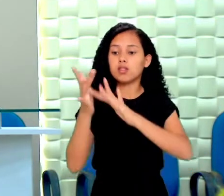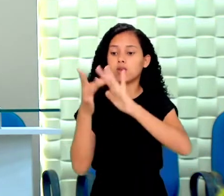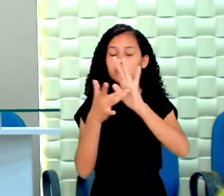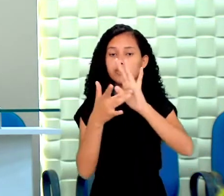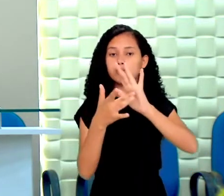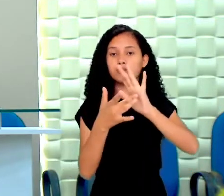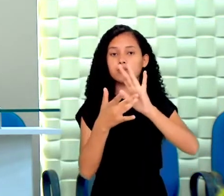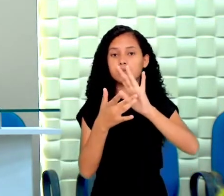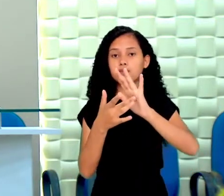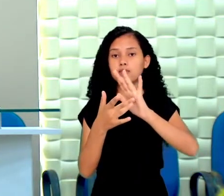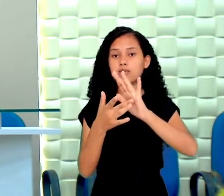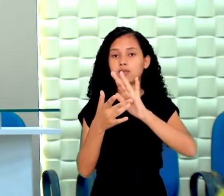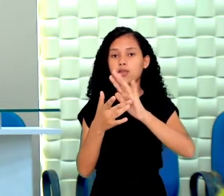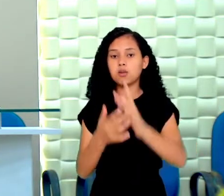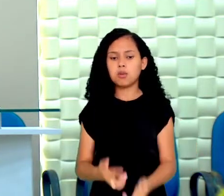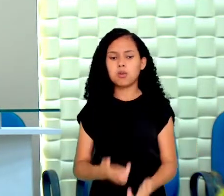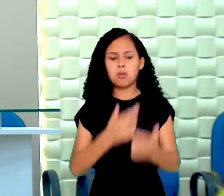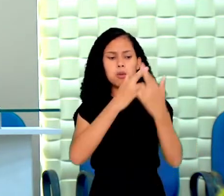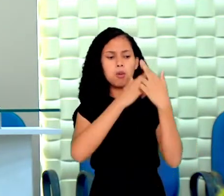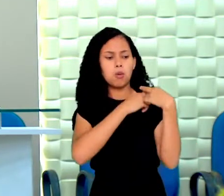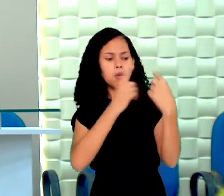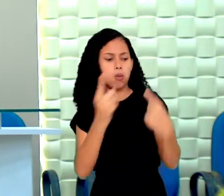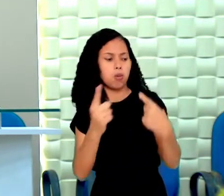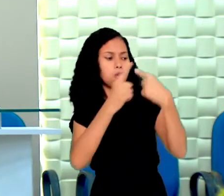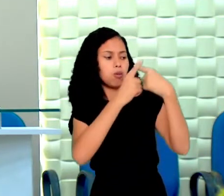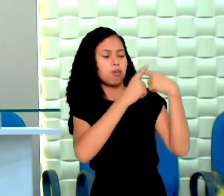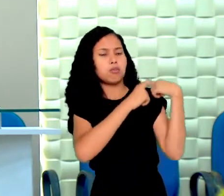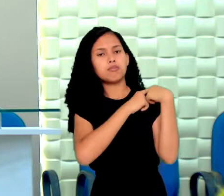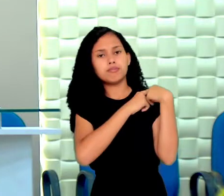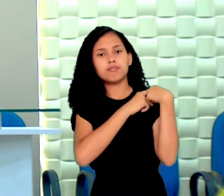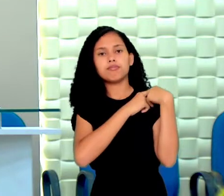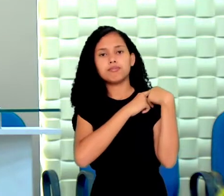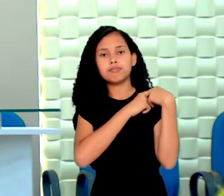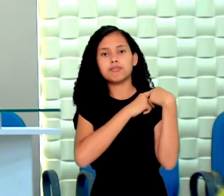Jesus leva a sua cruz